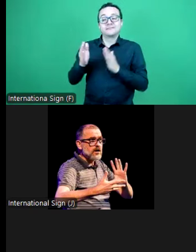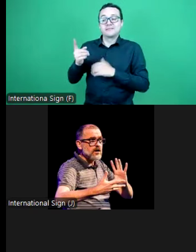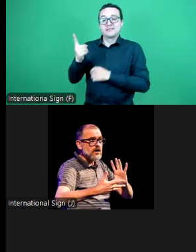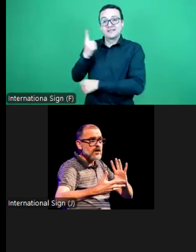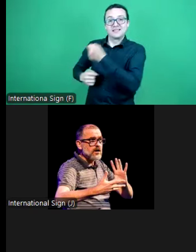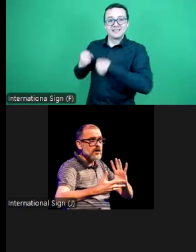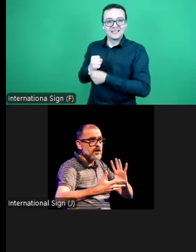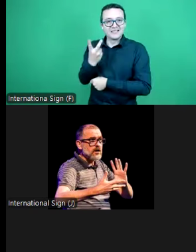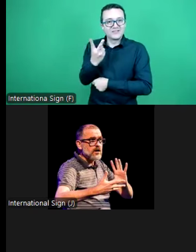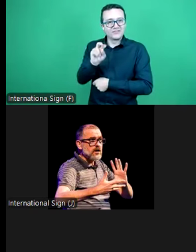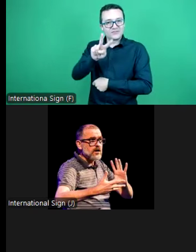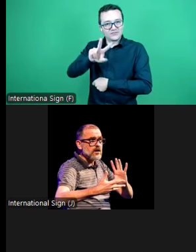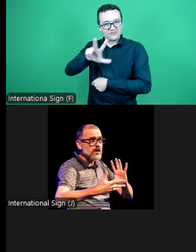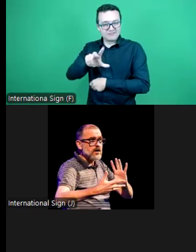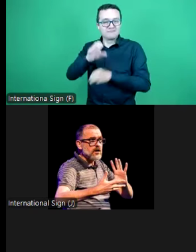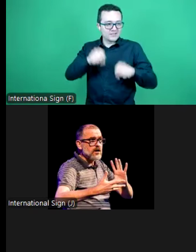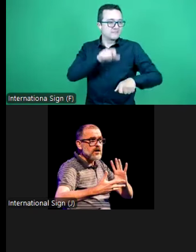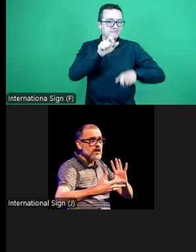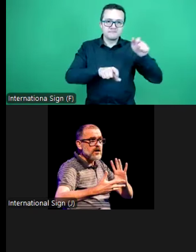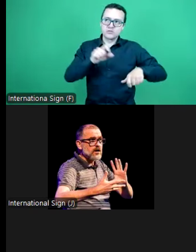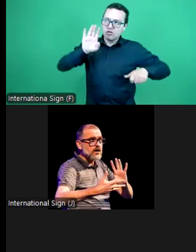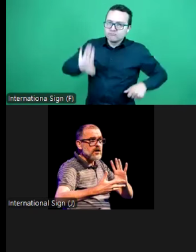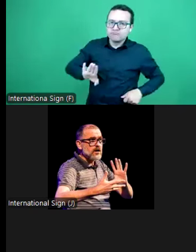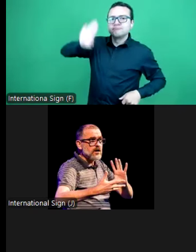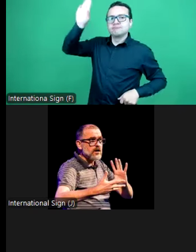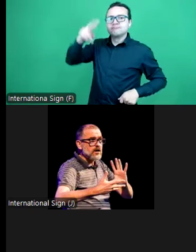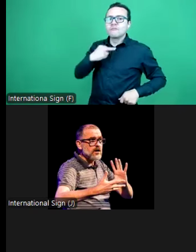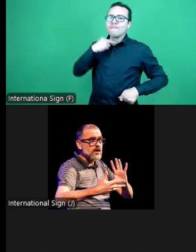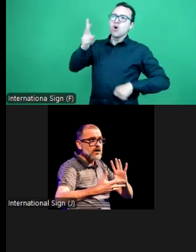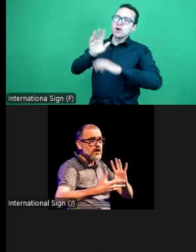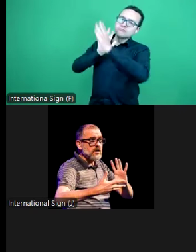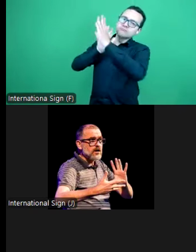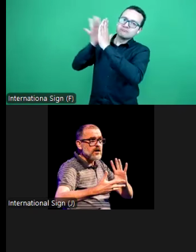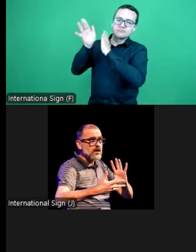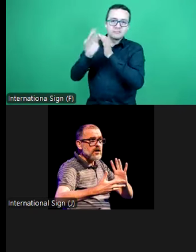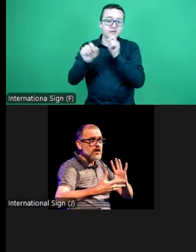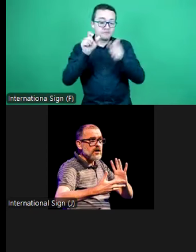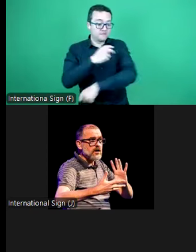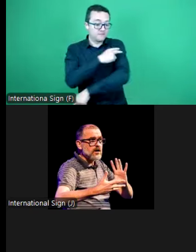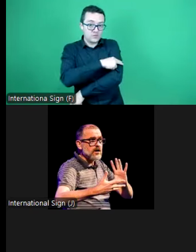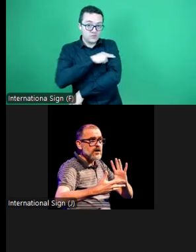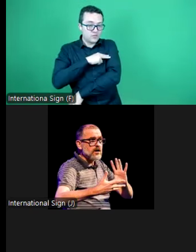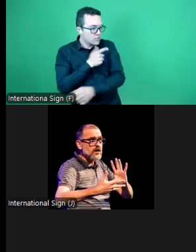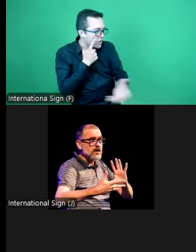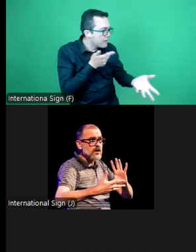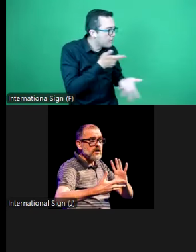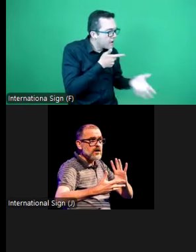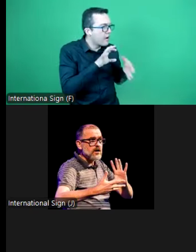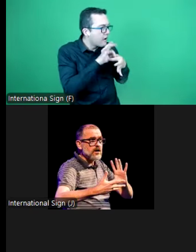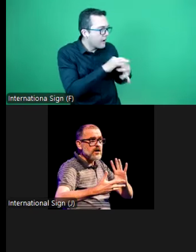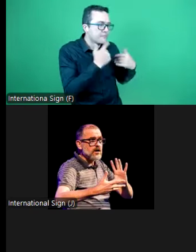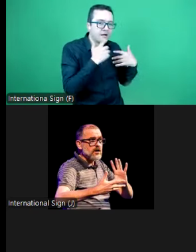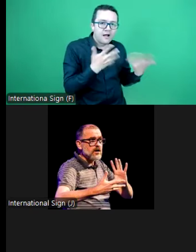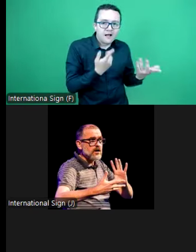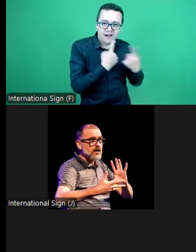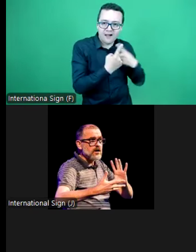depois também falamos de escutar a voz dos pacientes. Esse